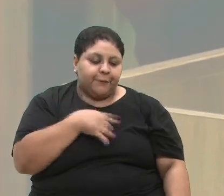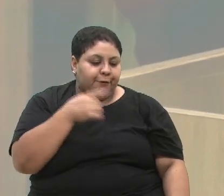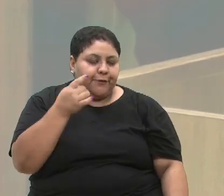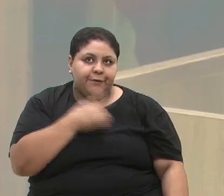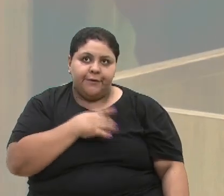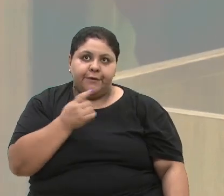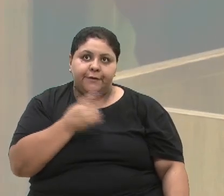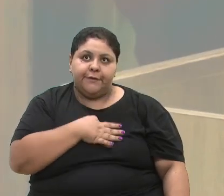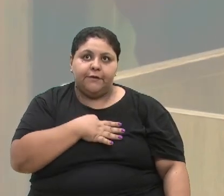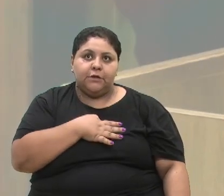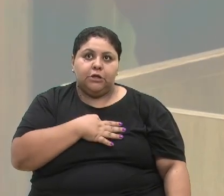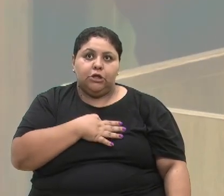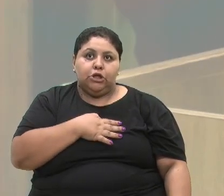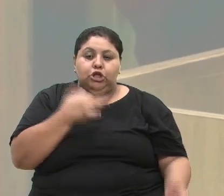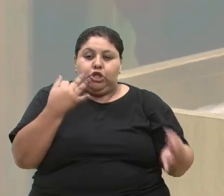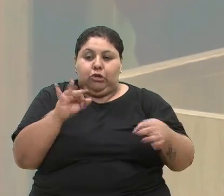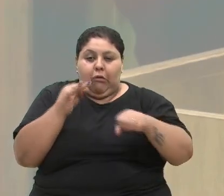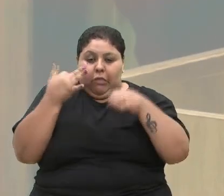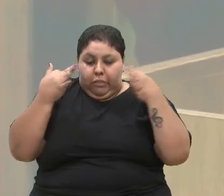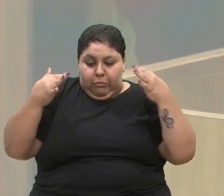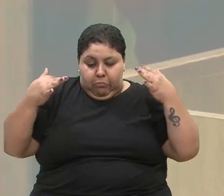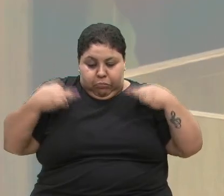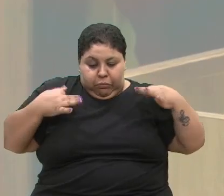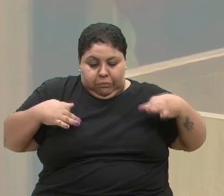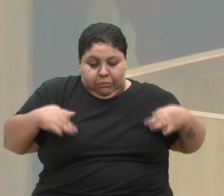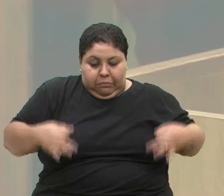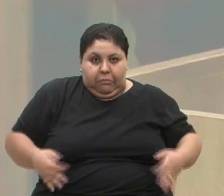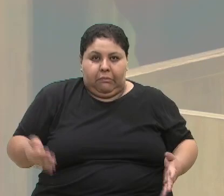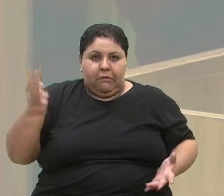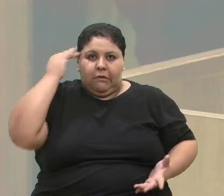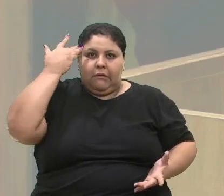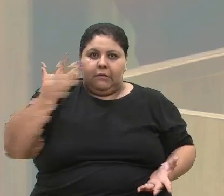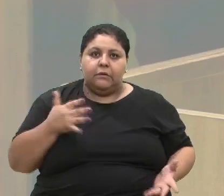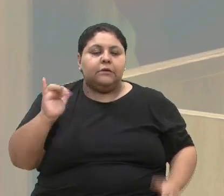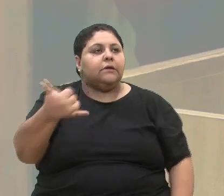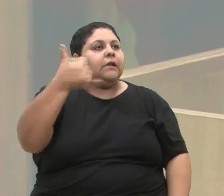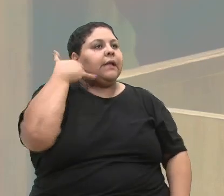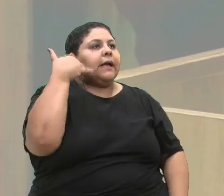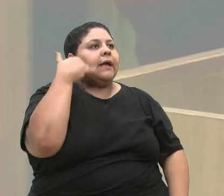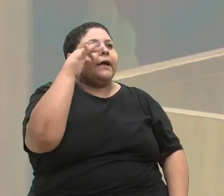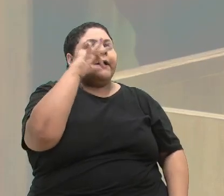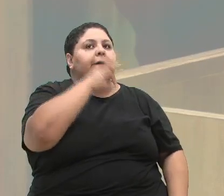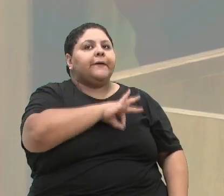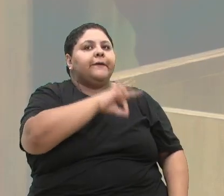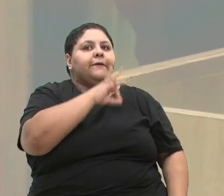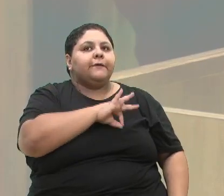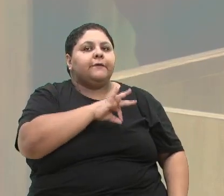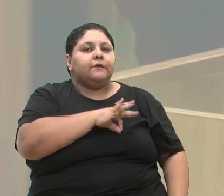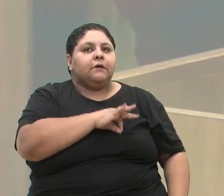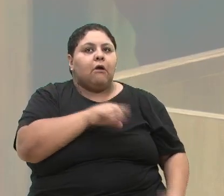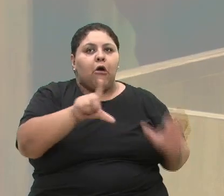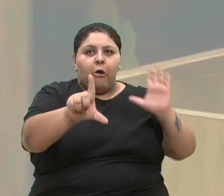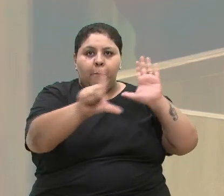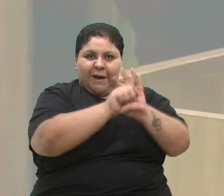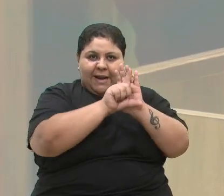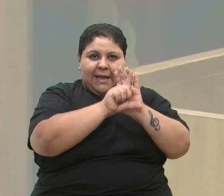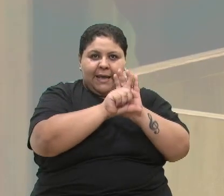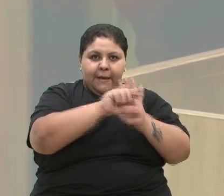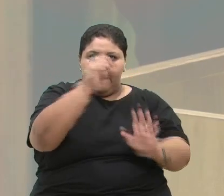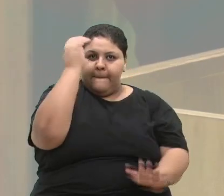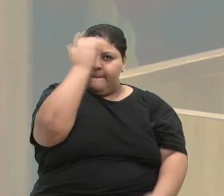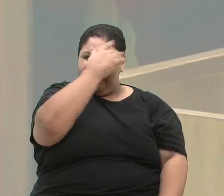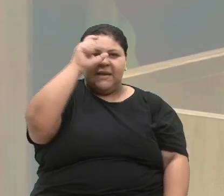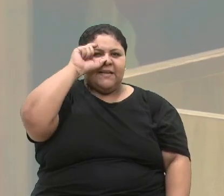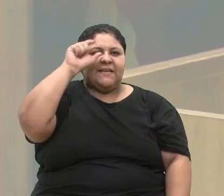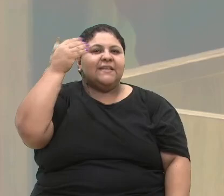olhos tudo roxo. Mas o que acontece? Ligaram para a brigada, para Maria da Penha, vereadora Marisol. Ligaram. Sabe o